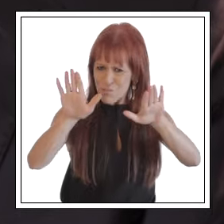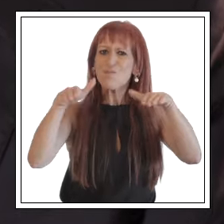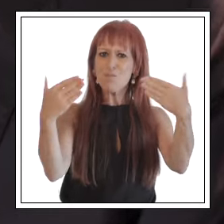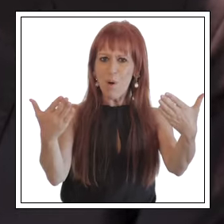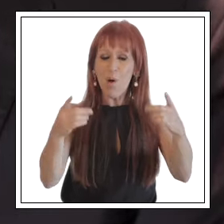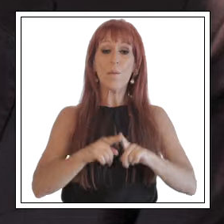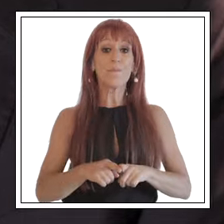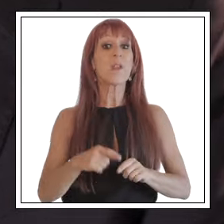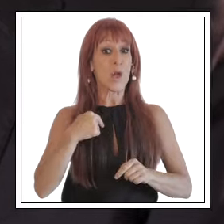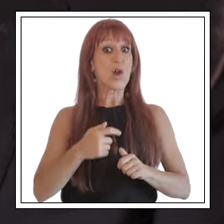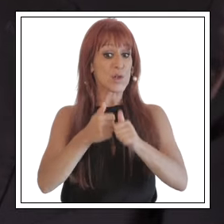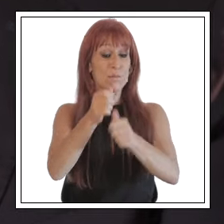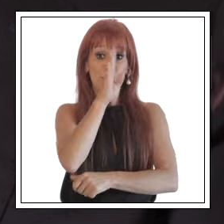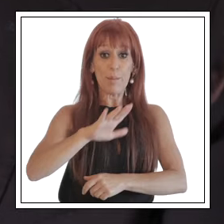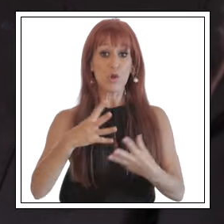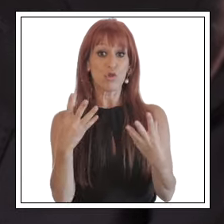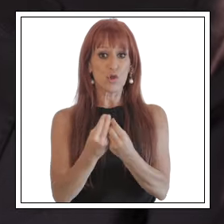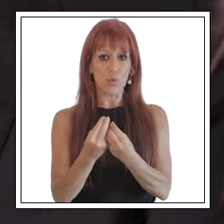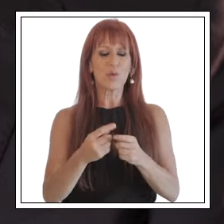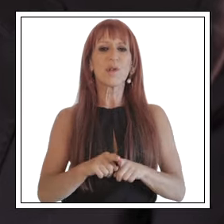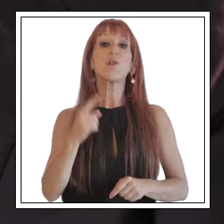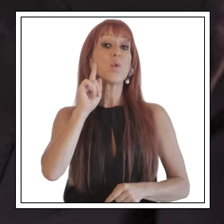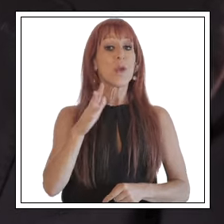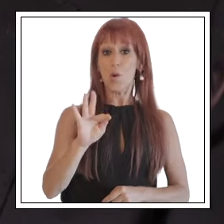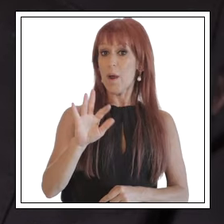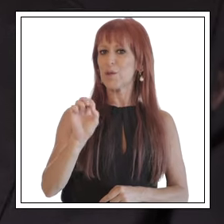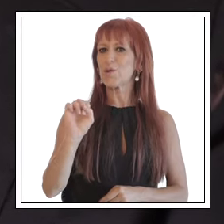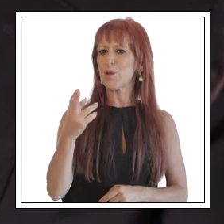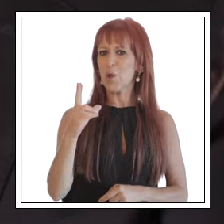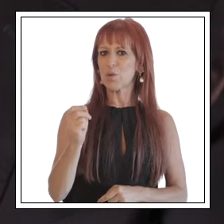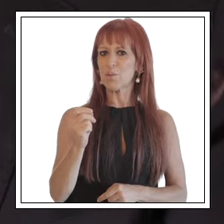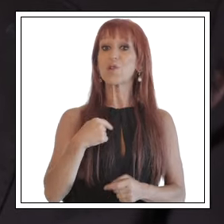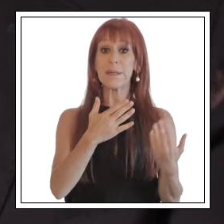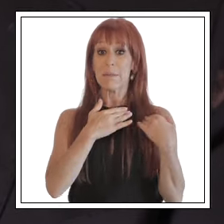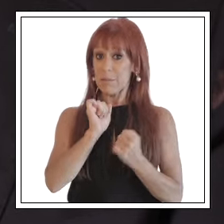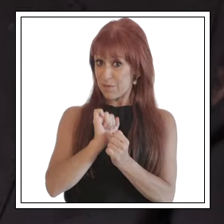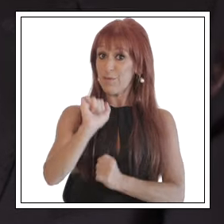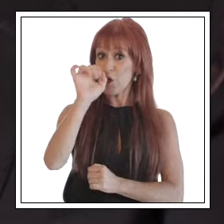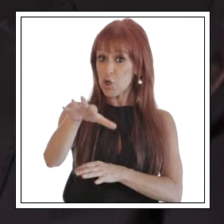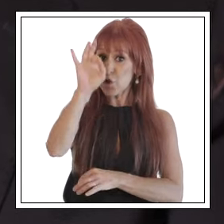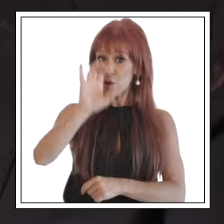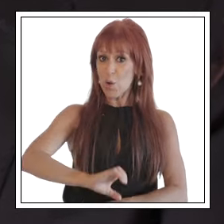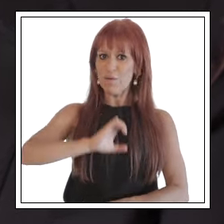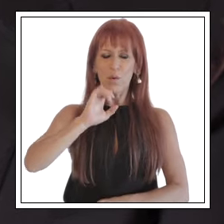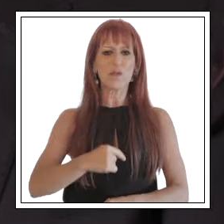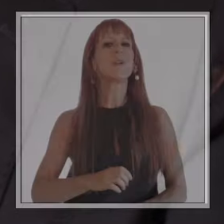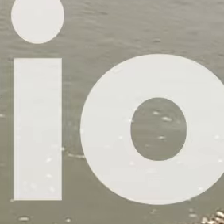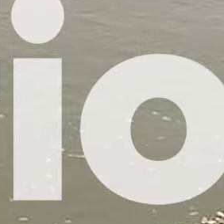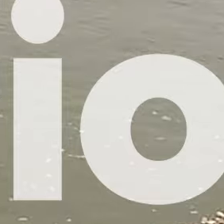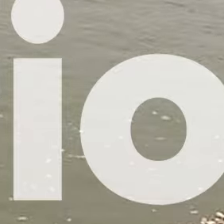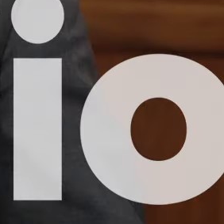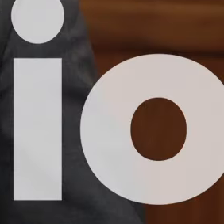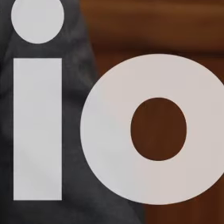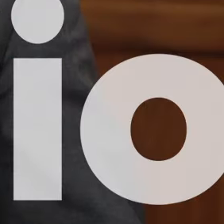alternativa é possível. E vamos concretizá-la juntos. No dia 4 de outubro, está nas suas mãos escolher a confiança.